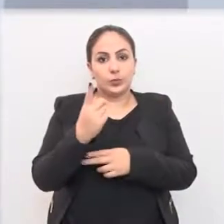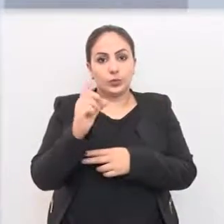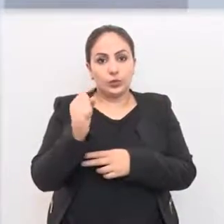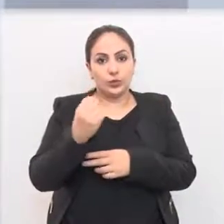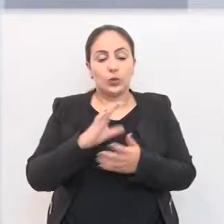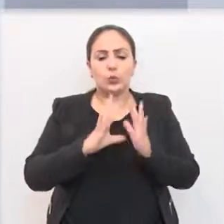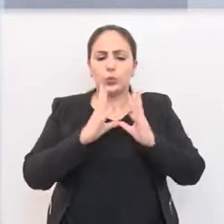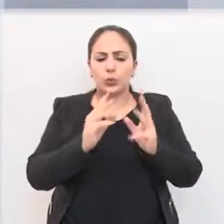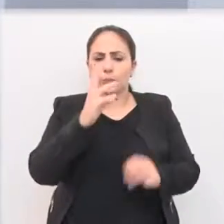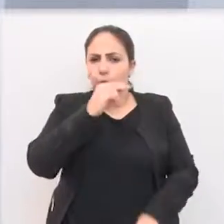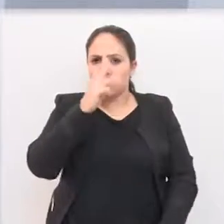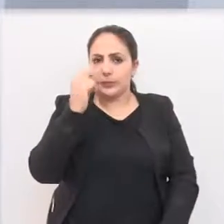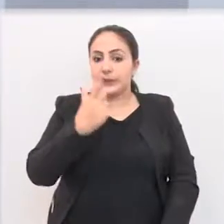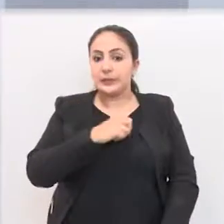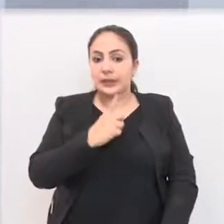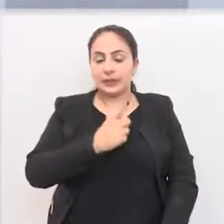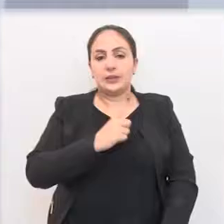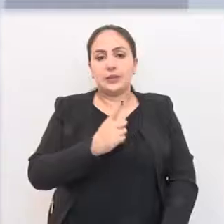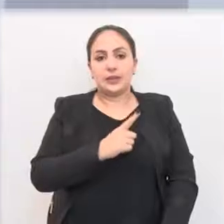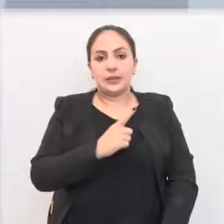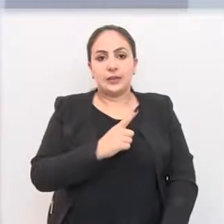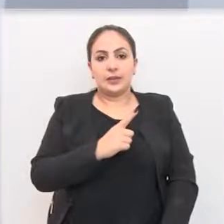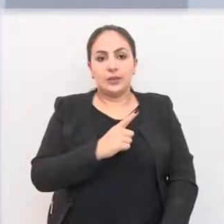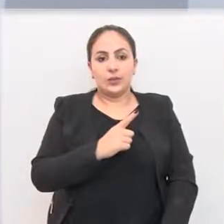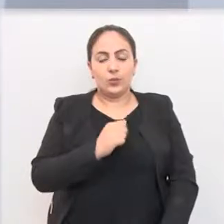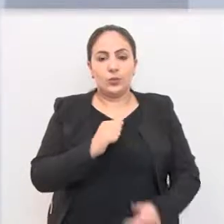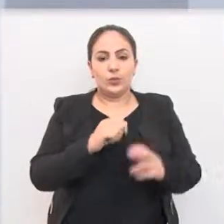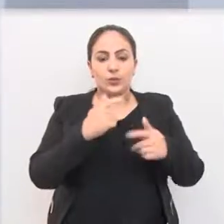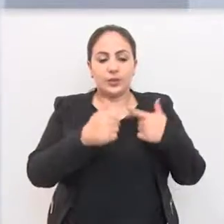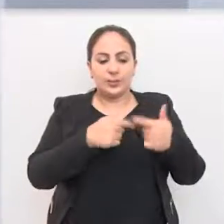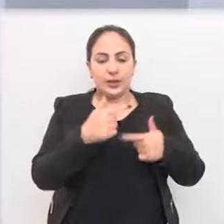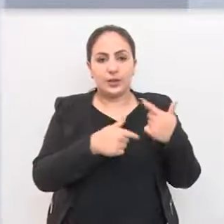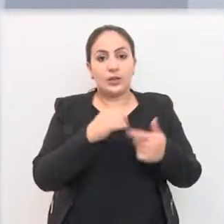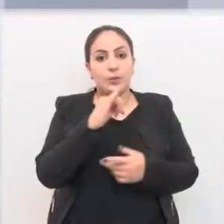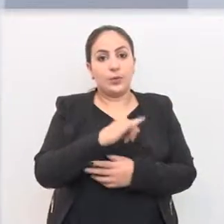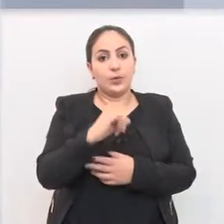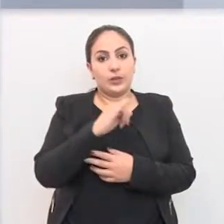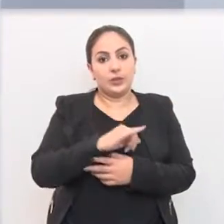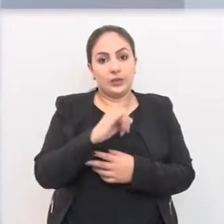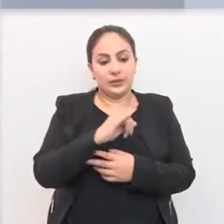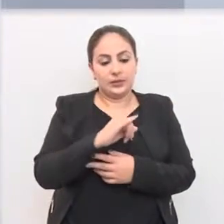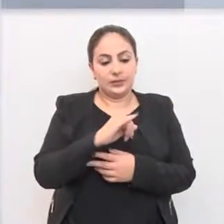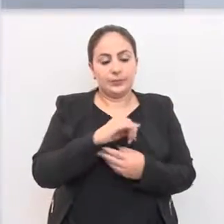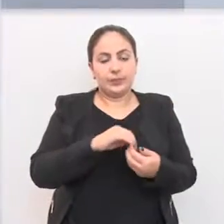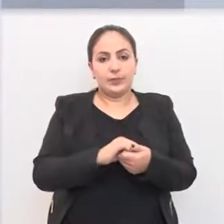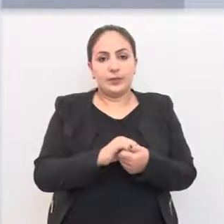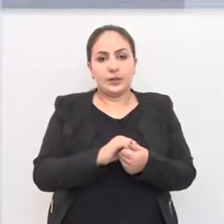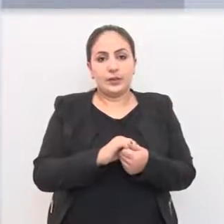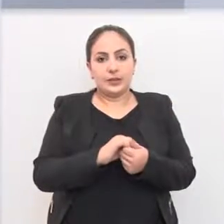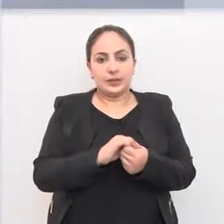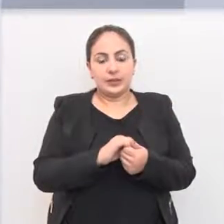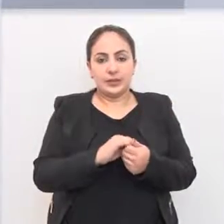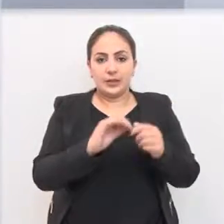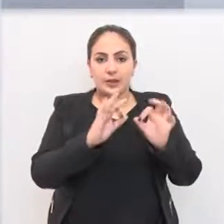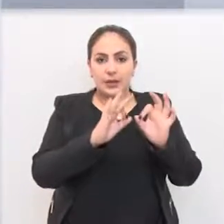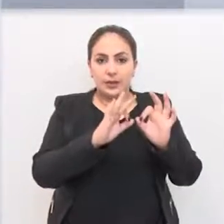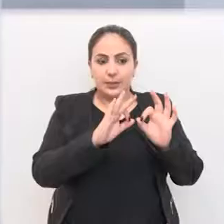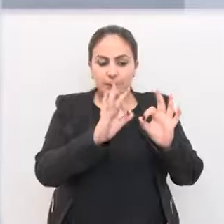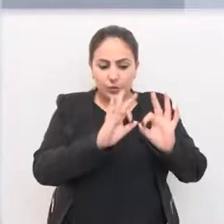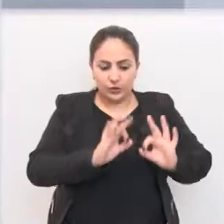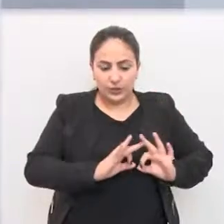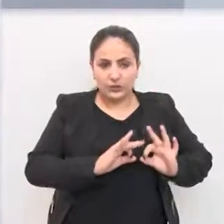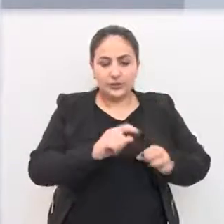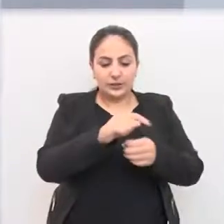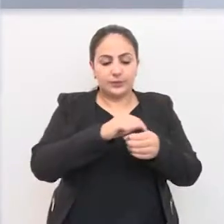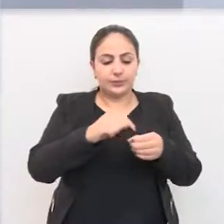os municípios tenham, no mínimo, contratualizado o serviço, porque ele é fundamental para a atualização da planta da cidade,